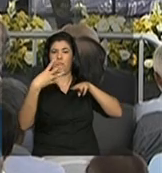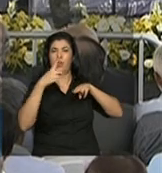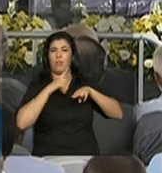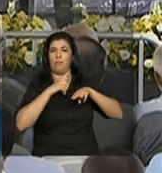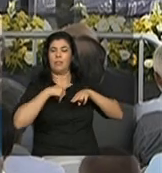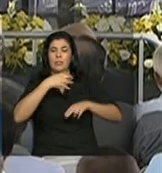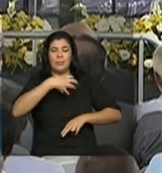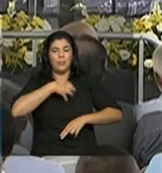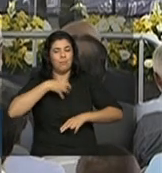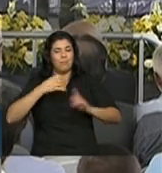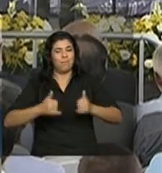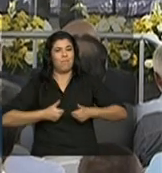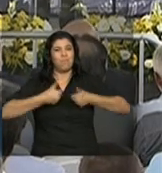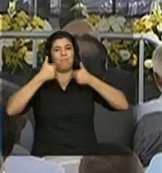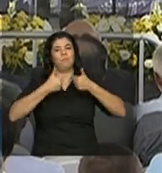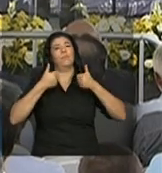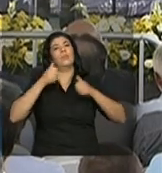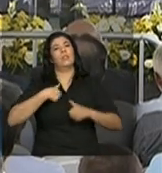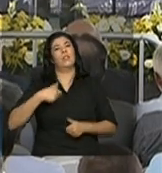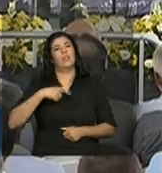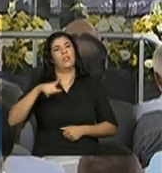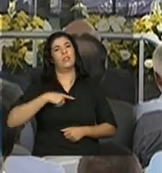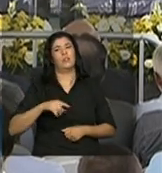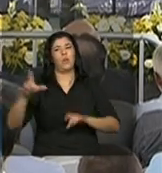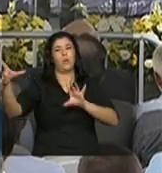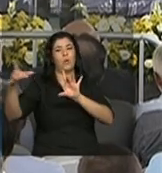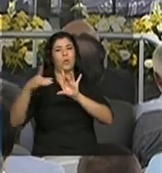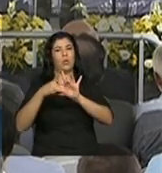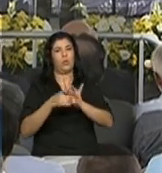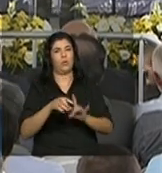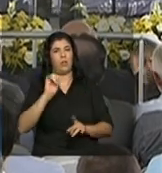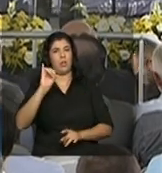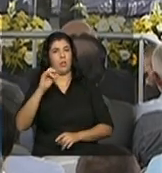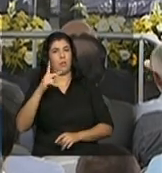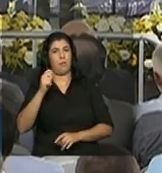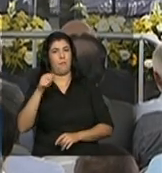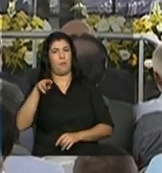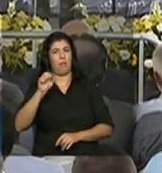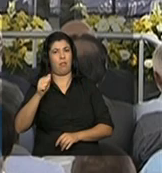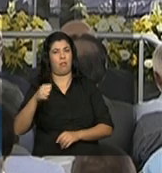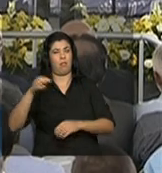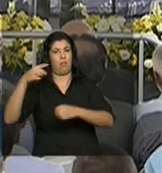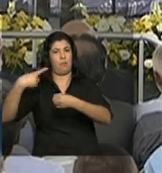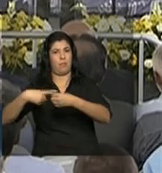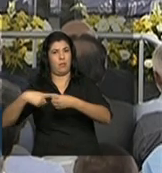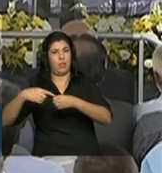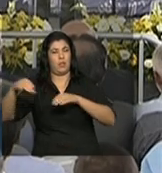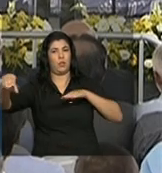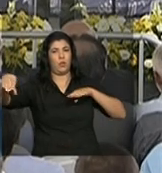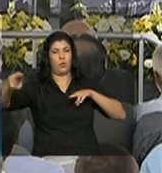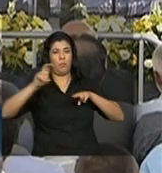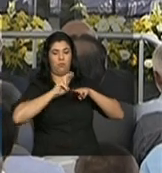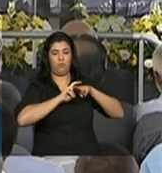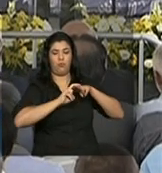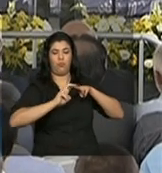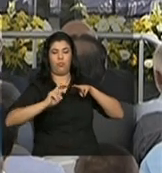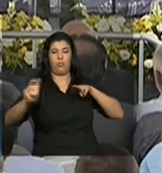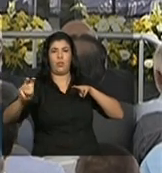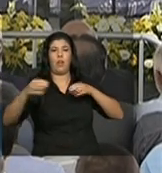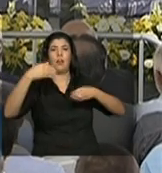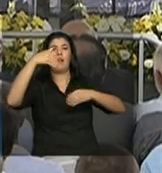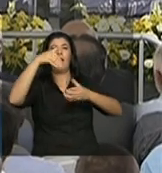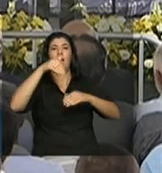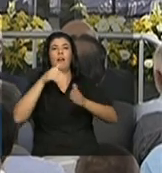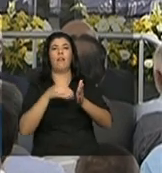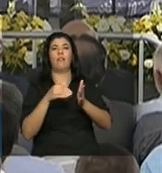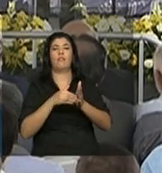de sempre dizer que sai de Ipanema via Rocinha, é via Rocinha, porque o nosso compromisso